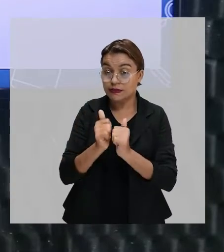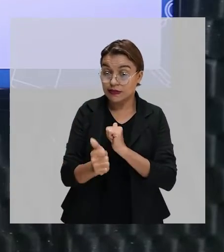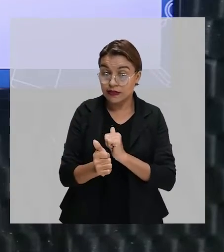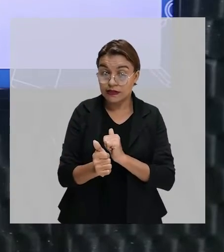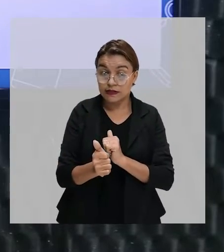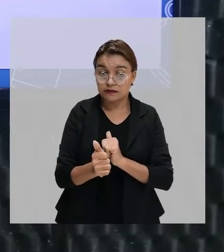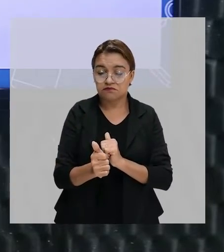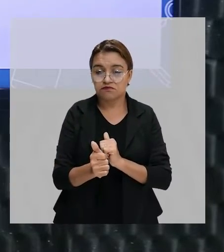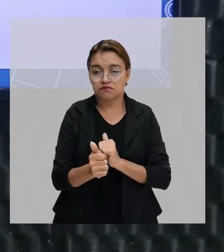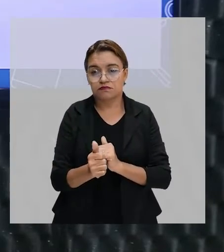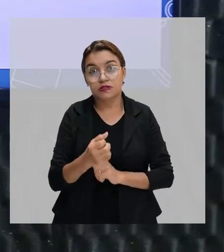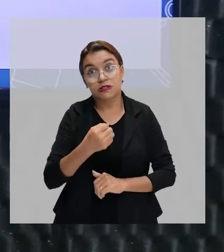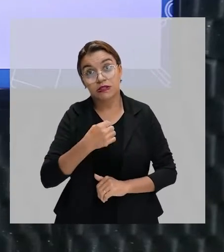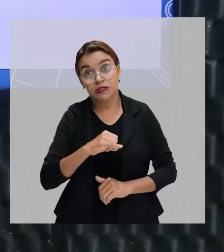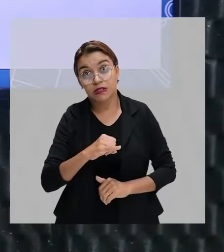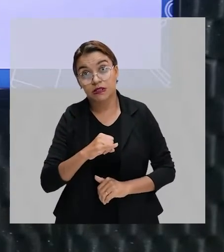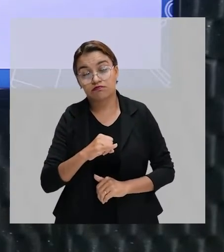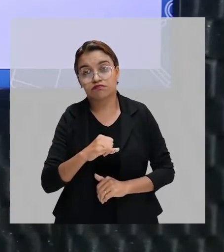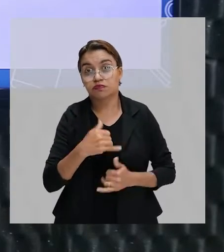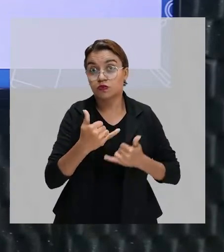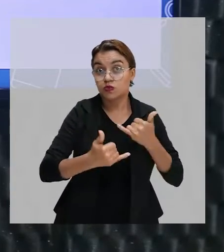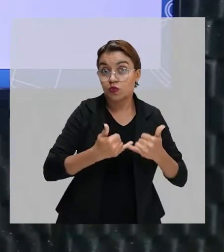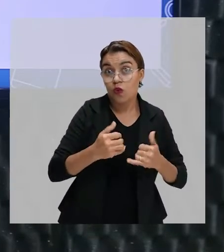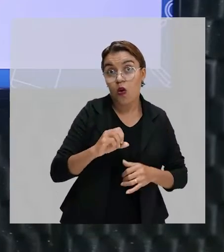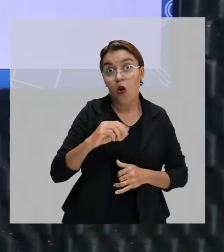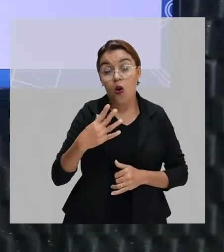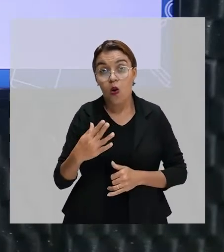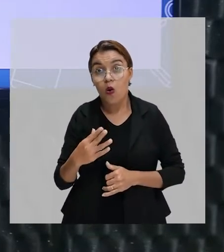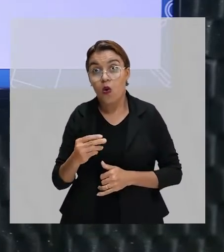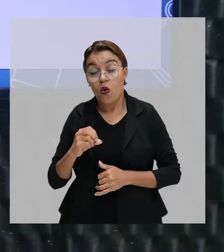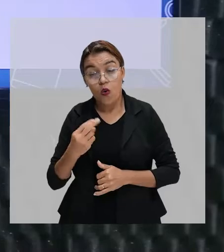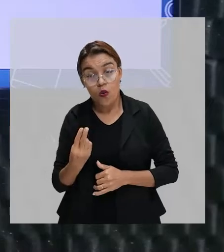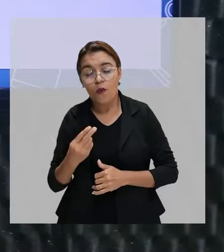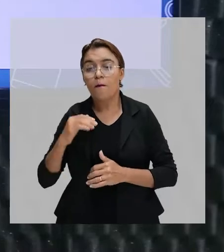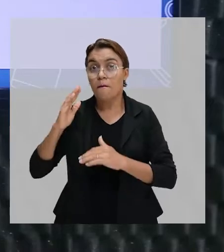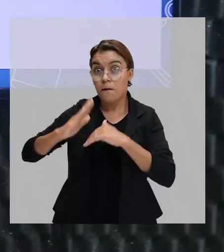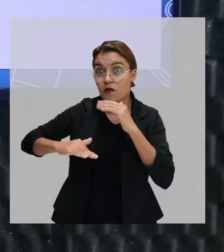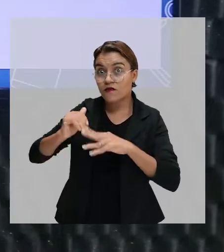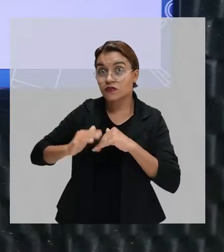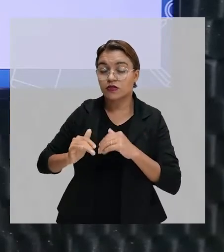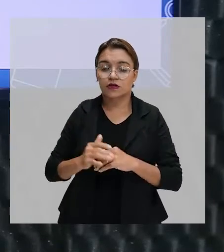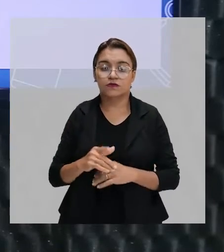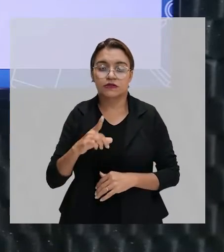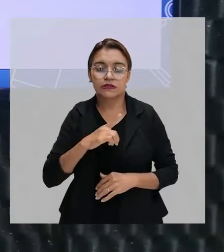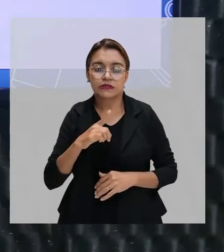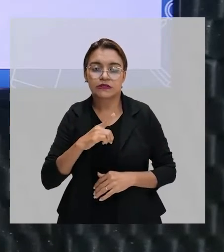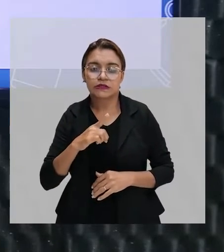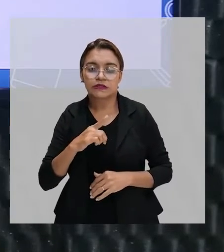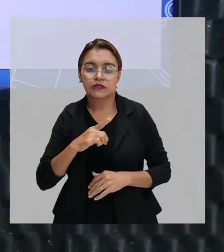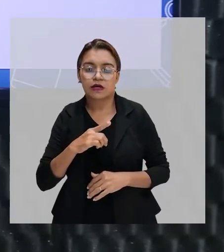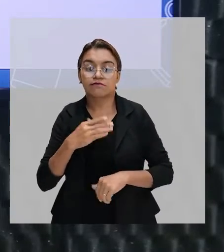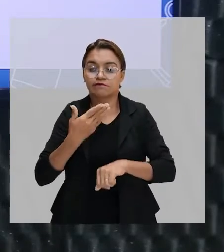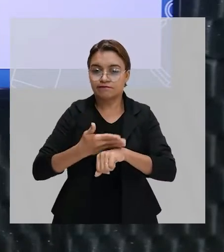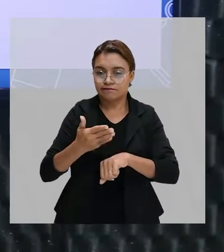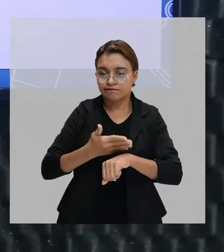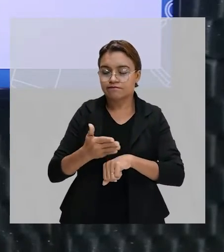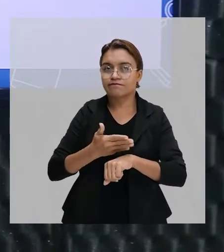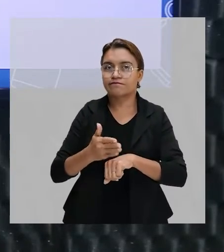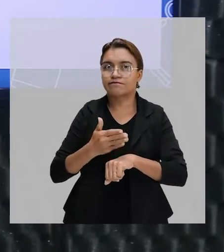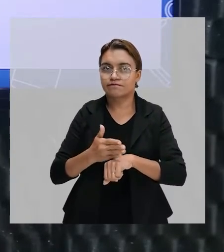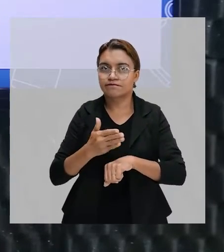amador ou profissional eles incluem todos os aspectos e tarefas do treino